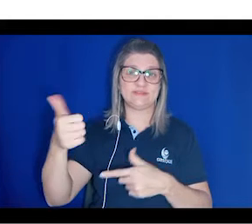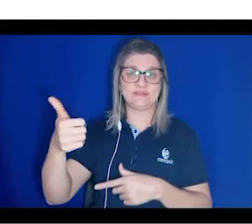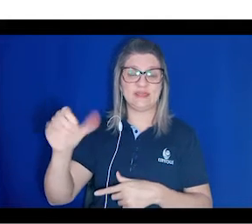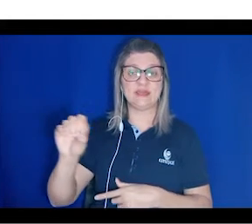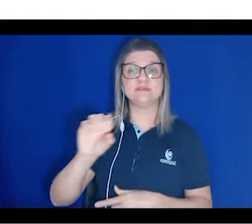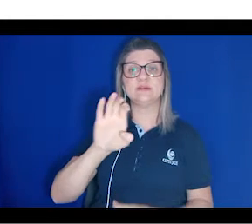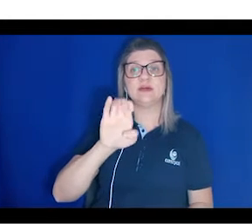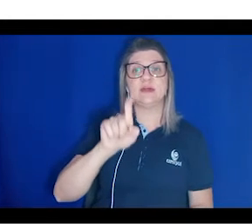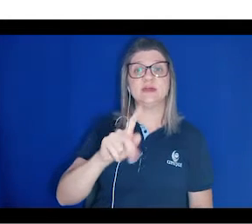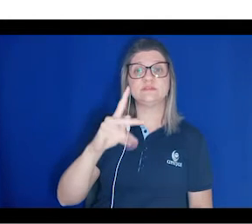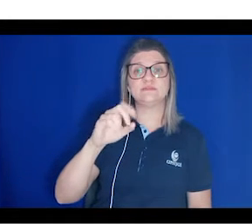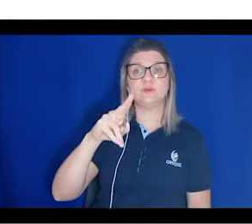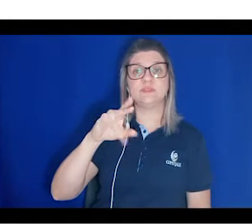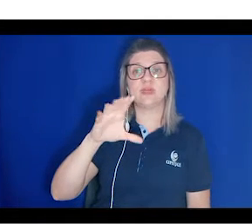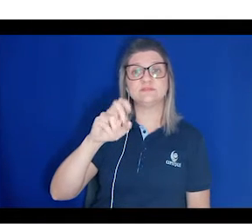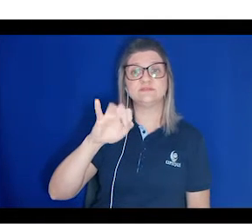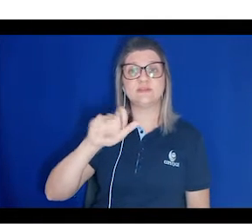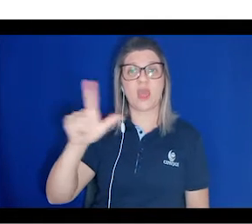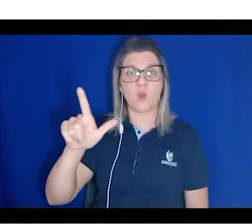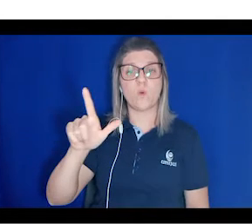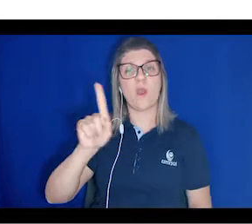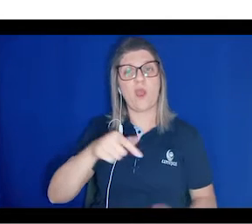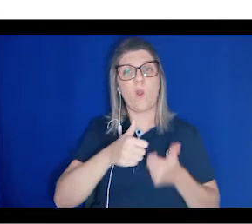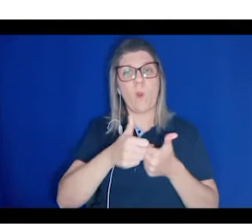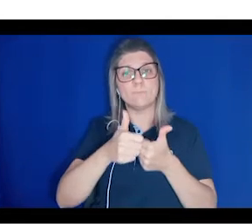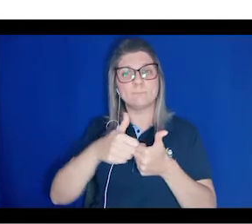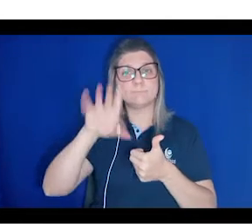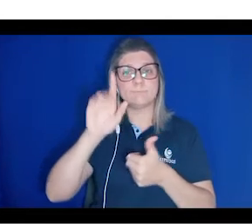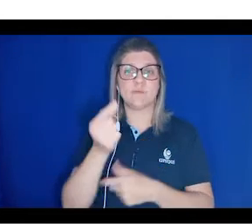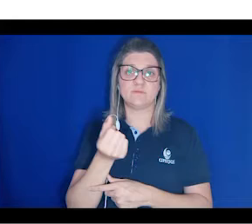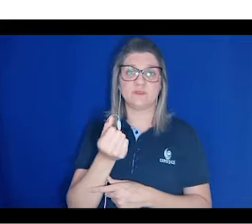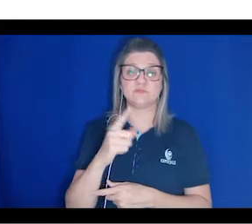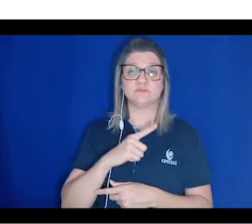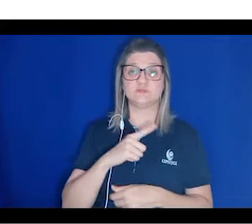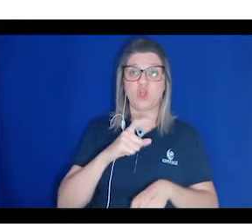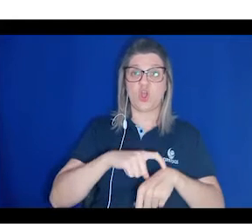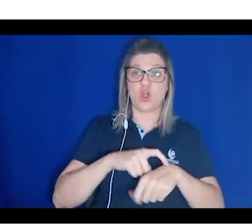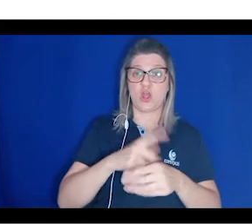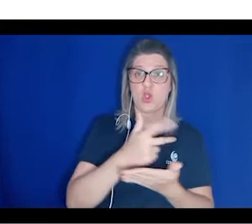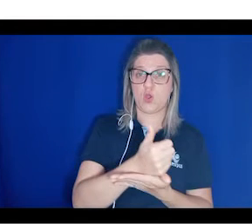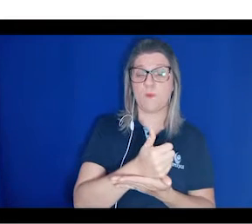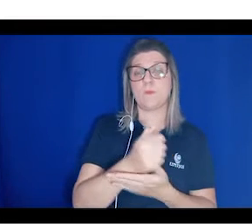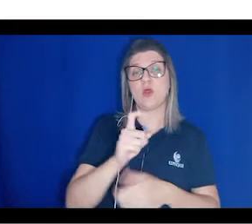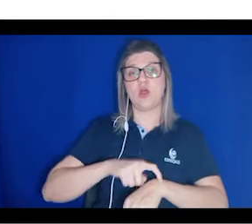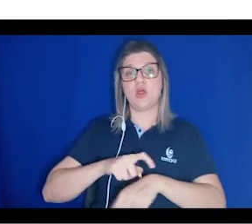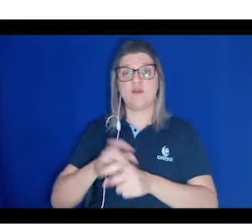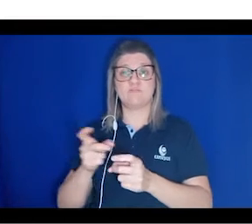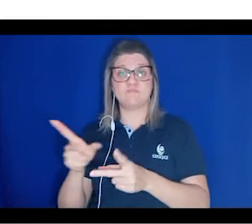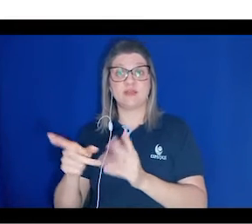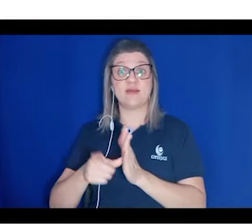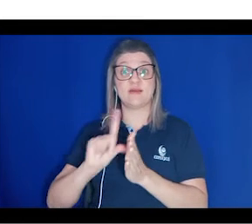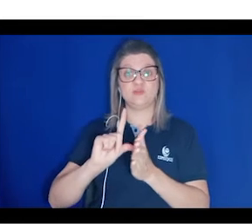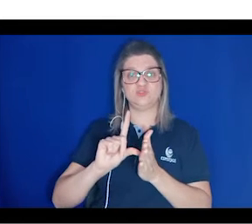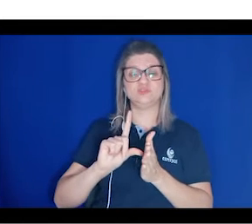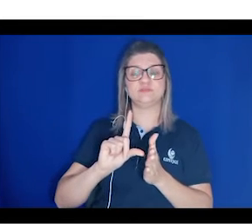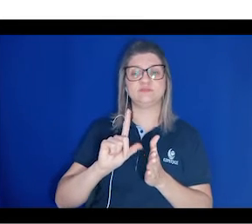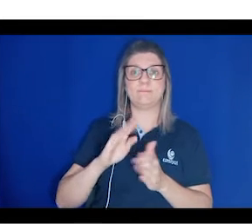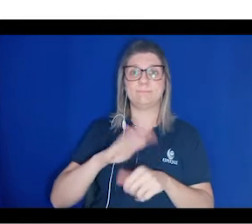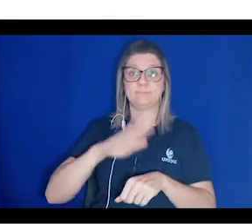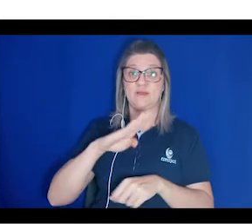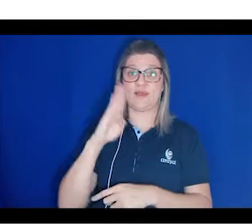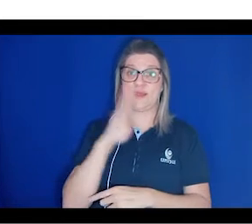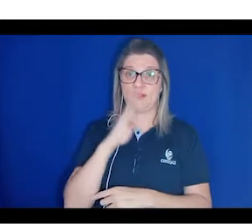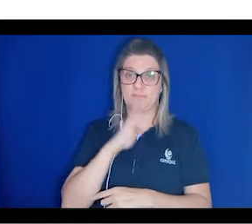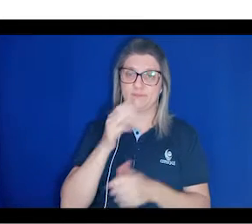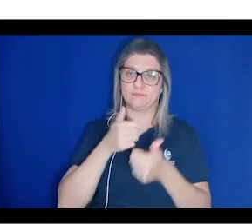acompanha mais a oscilação do preço. E ela nos dá uma entrada de compra e uma saída de venda, ou seja, antes que a aritmética, ela